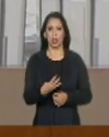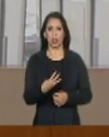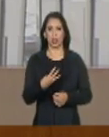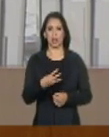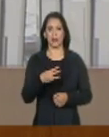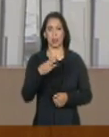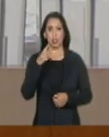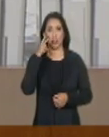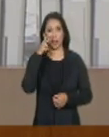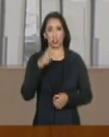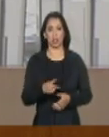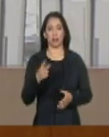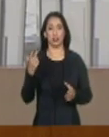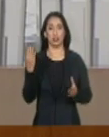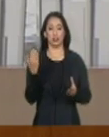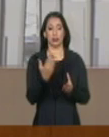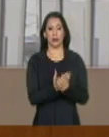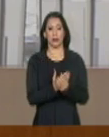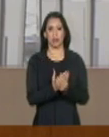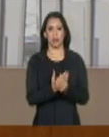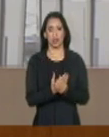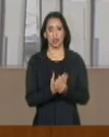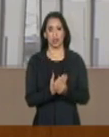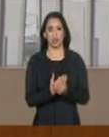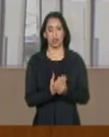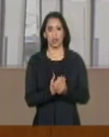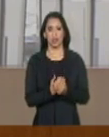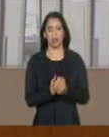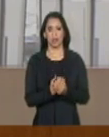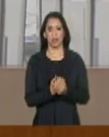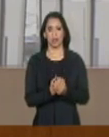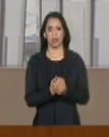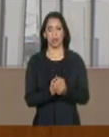Processo Penal. Quem vota, ministro Dias Toffoli?